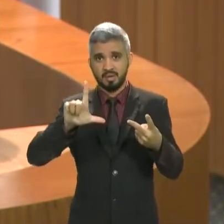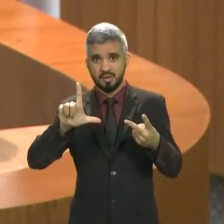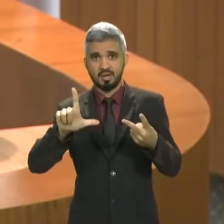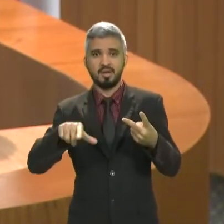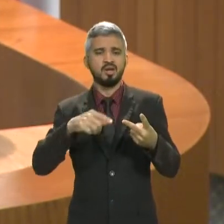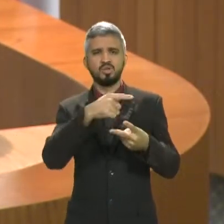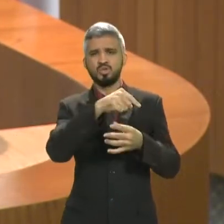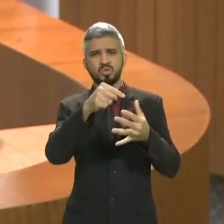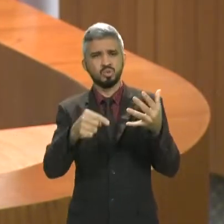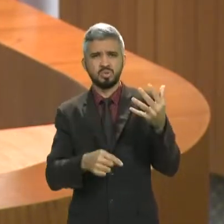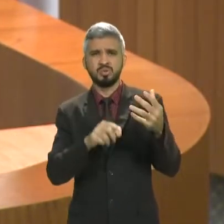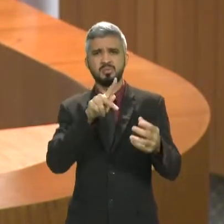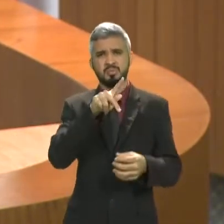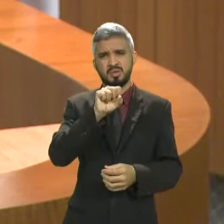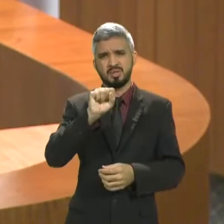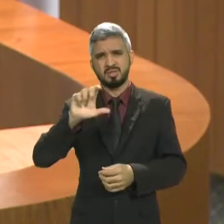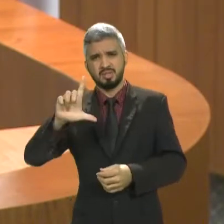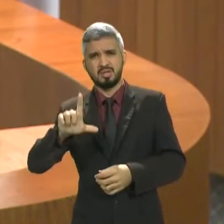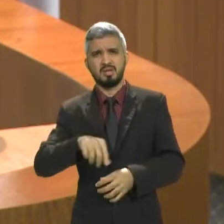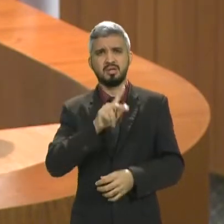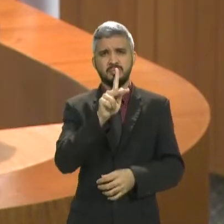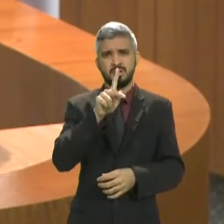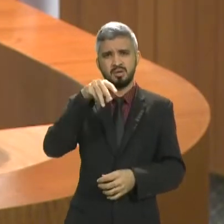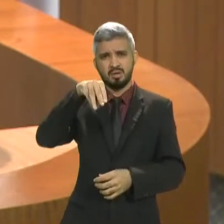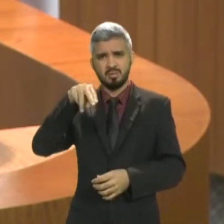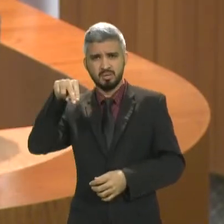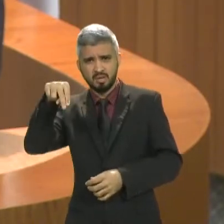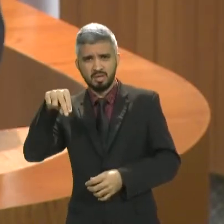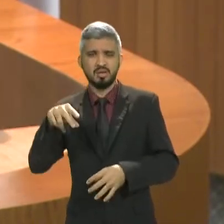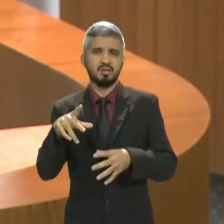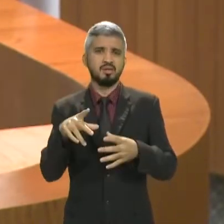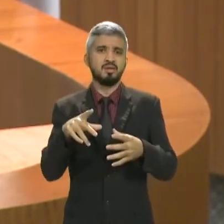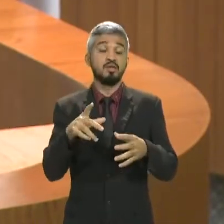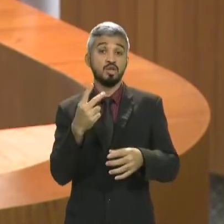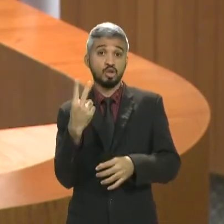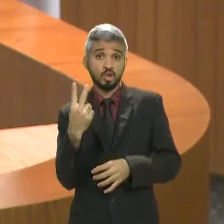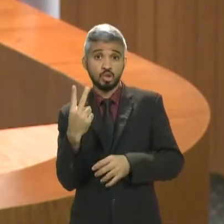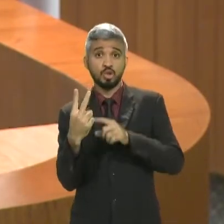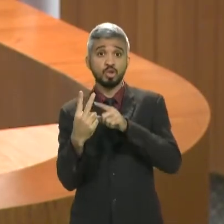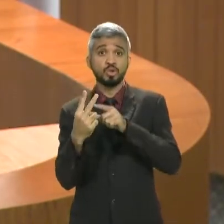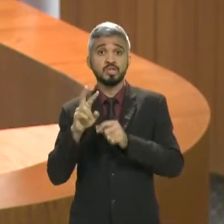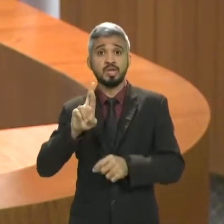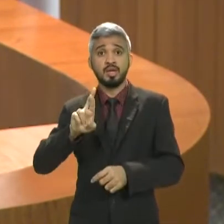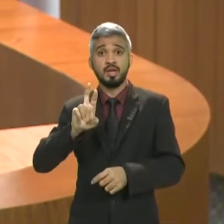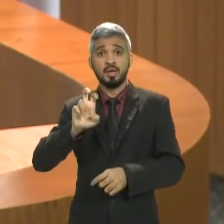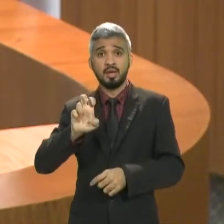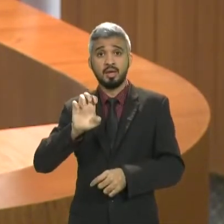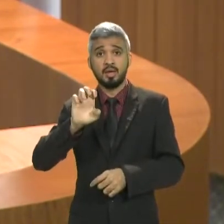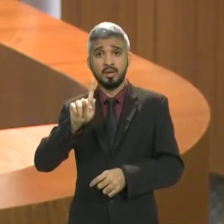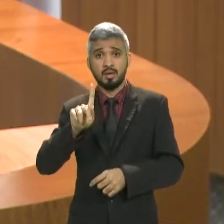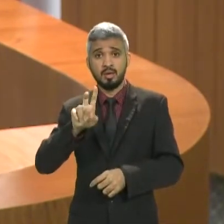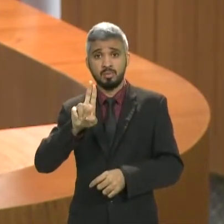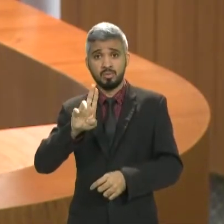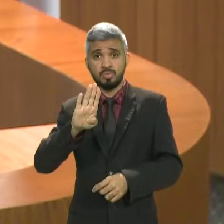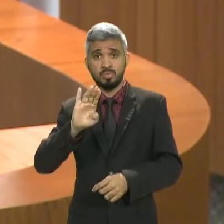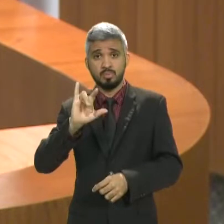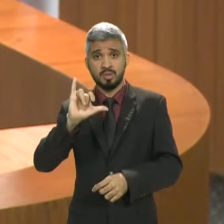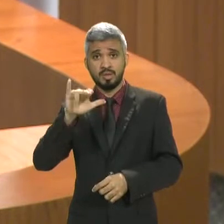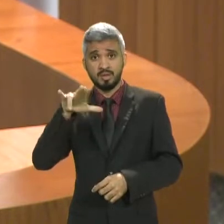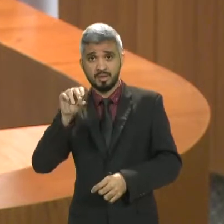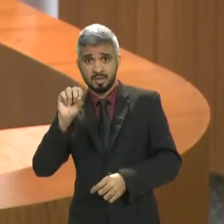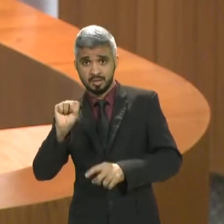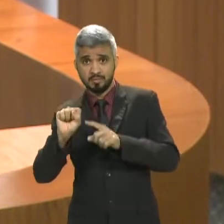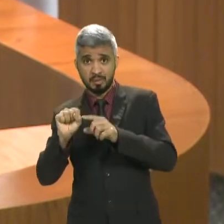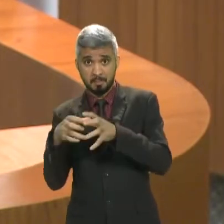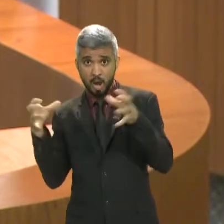outros partidos, PSL, PMN, e os dois do Republicano não são maioria no bloco. Então, vocês, deputados,